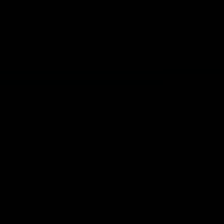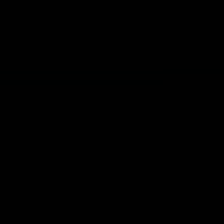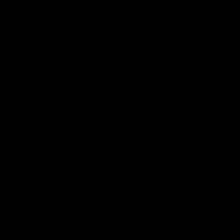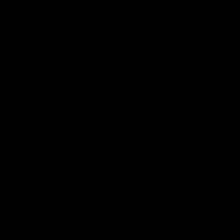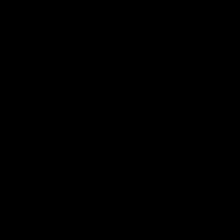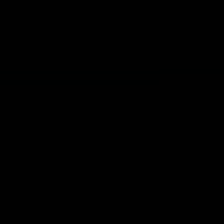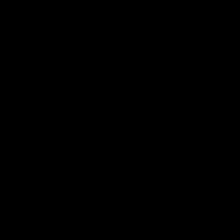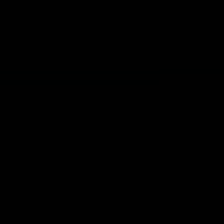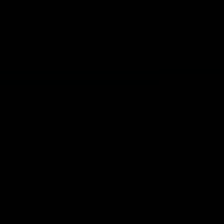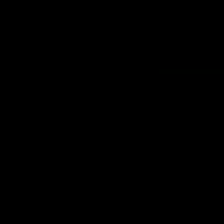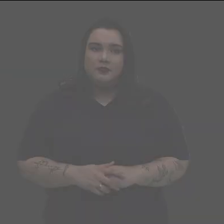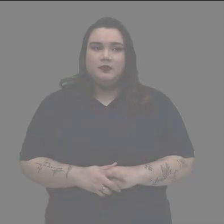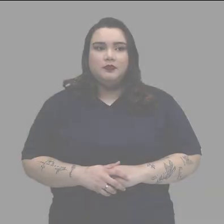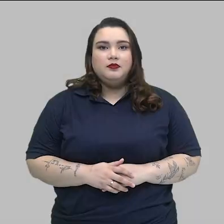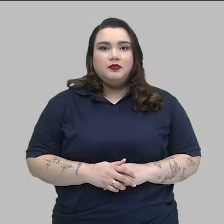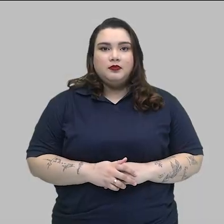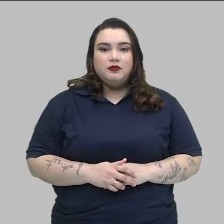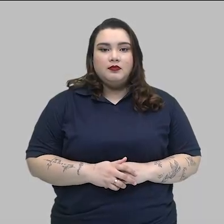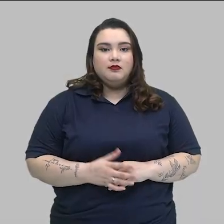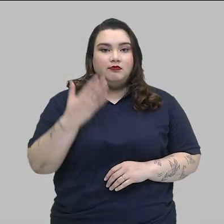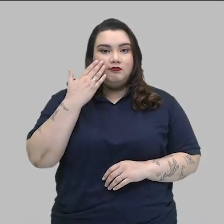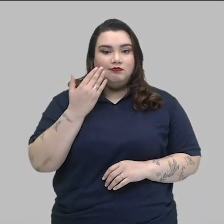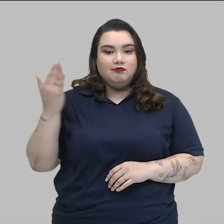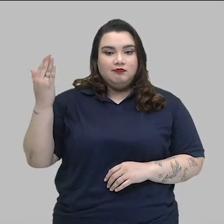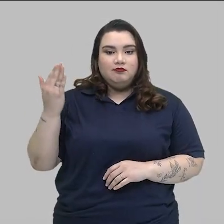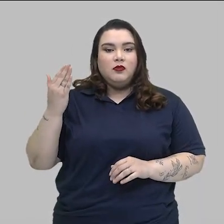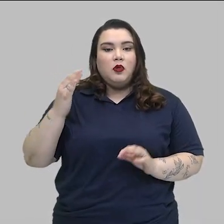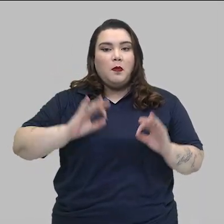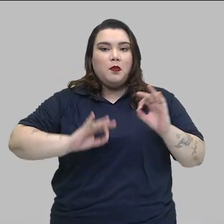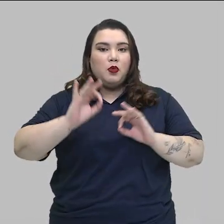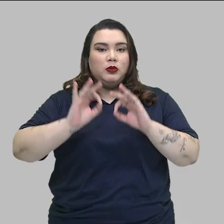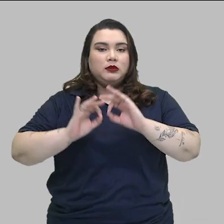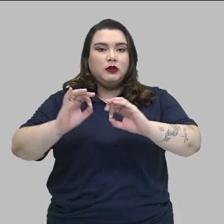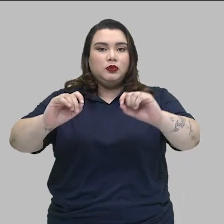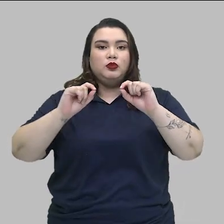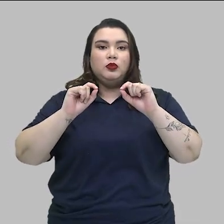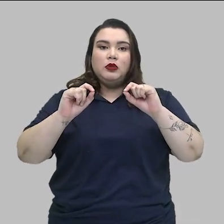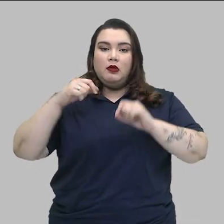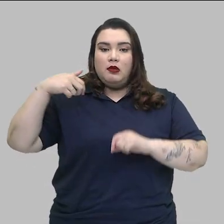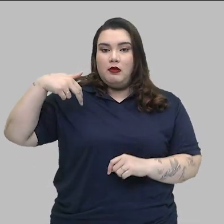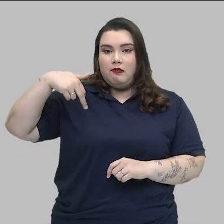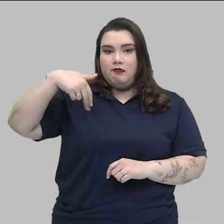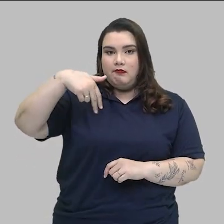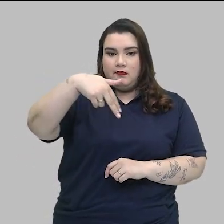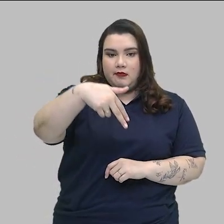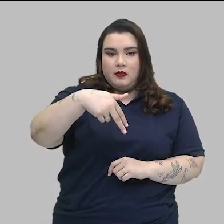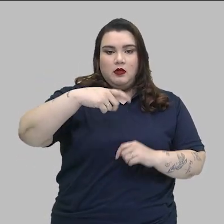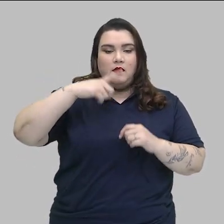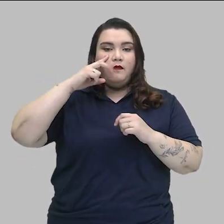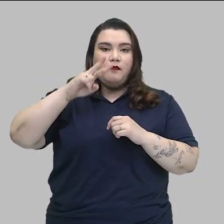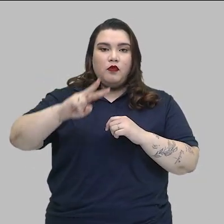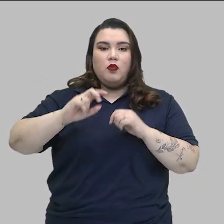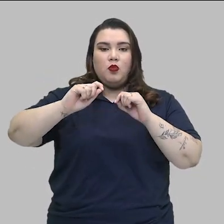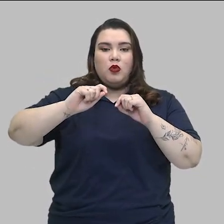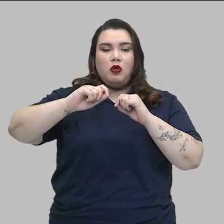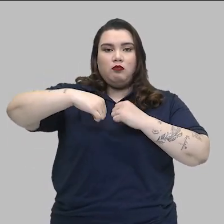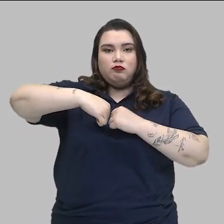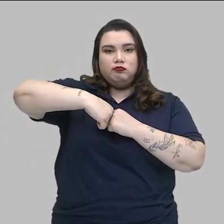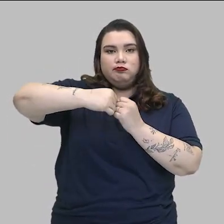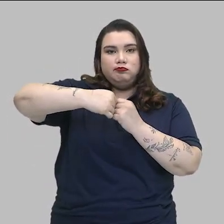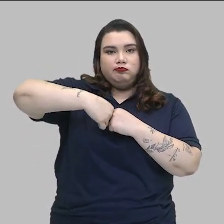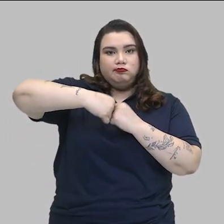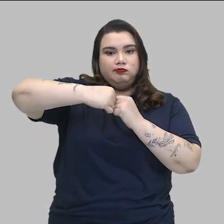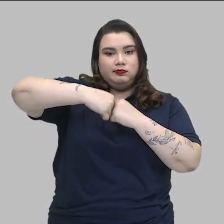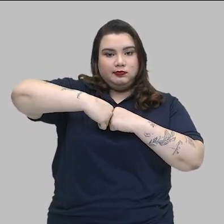que é o osso, se articula com a tíbia no joelho, né, que é a articulação, enquanto que